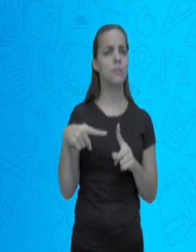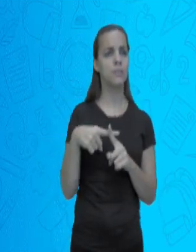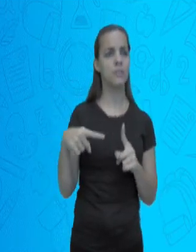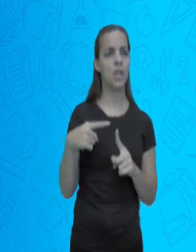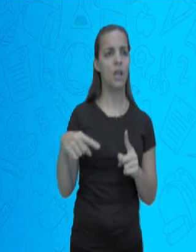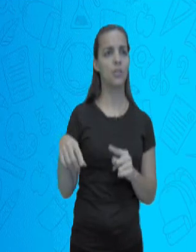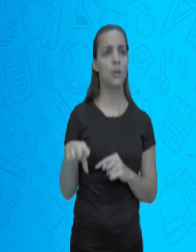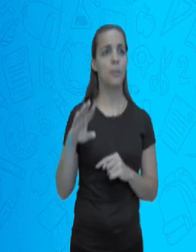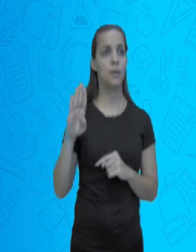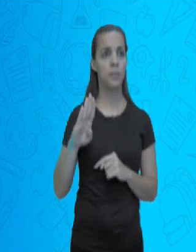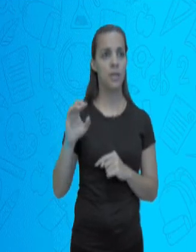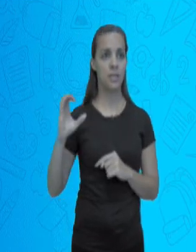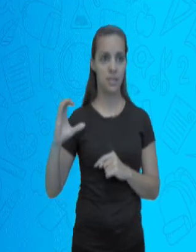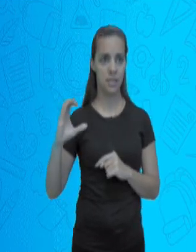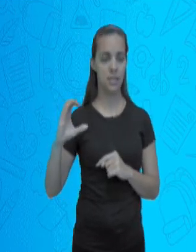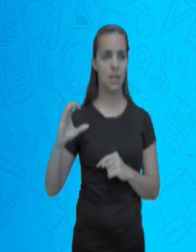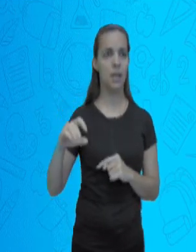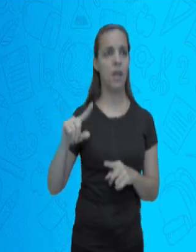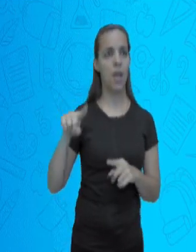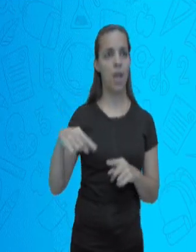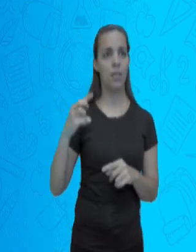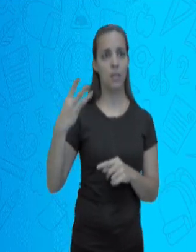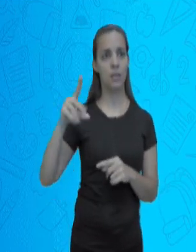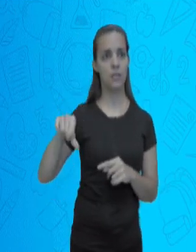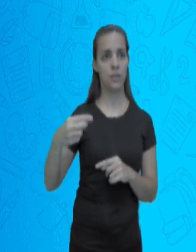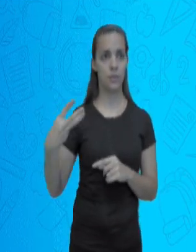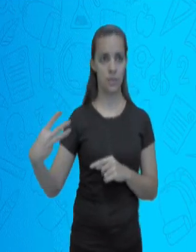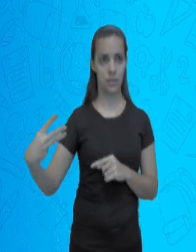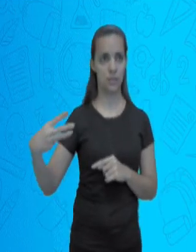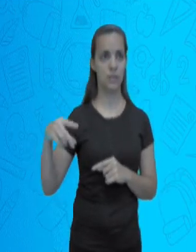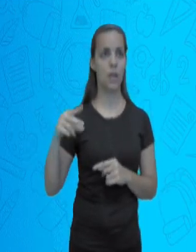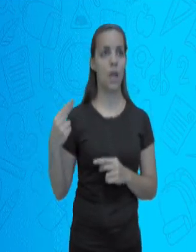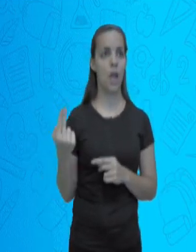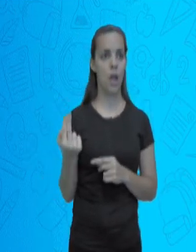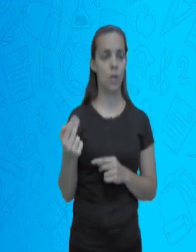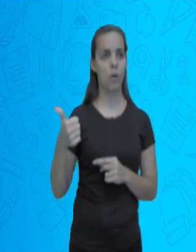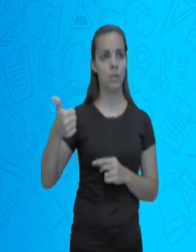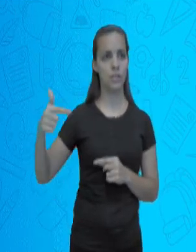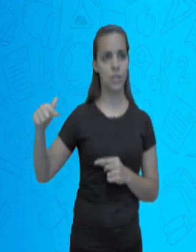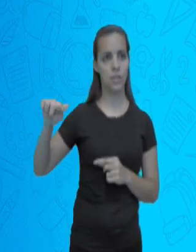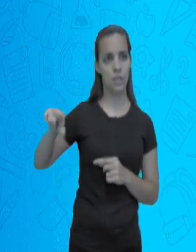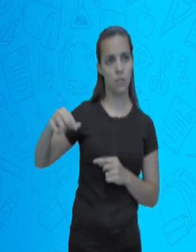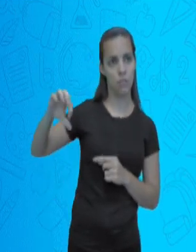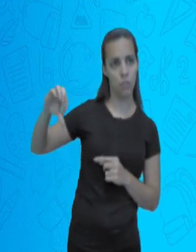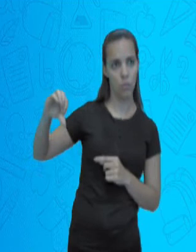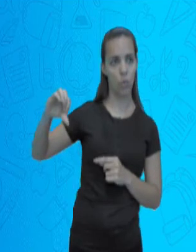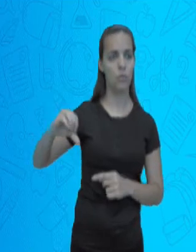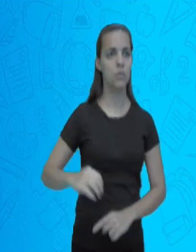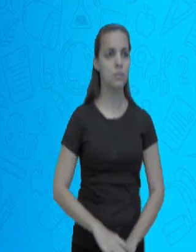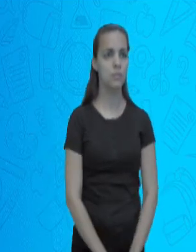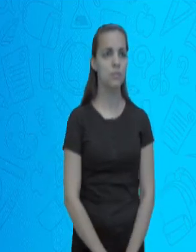segmento CD, que é 3,3, que deu 17,9.